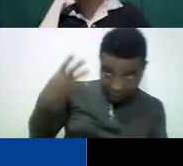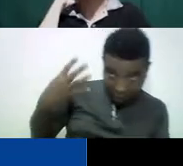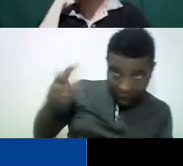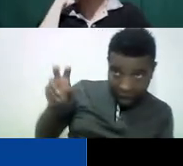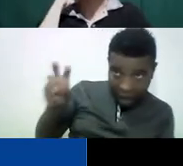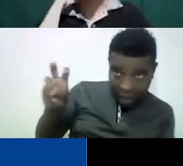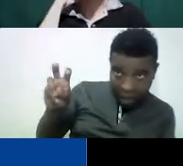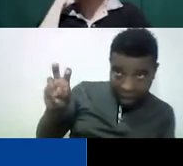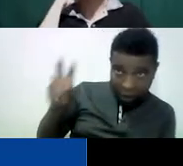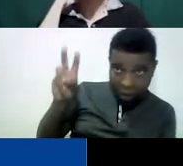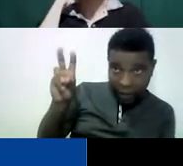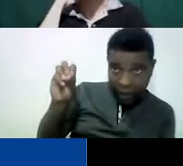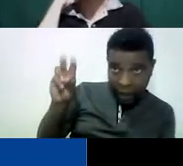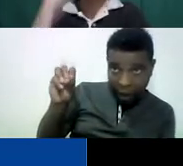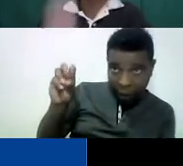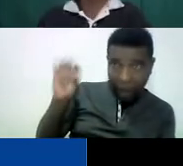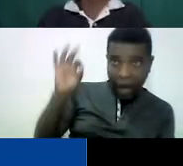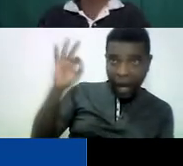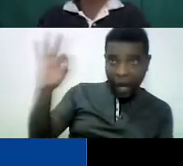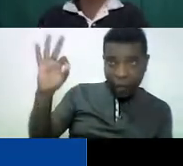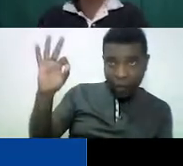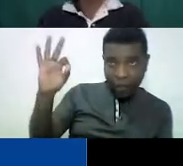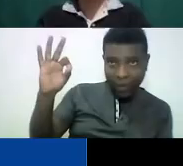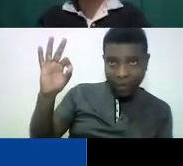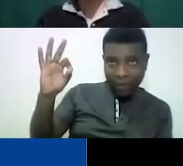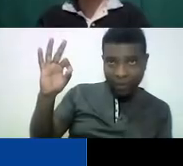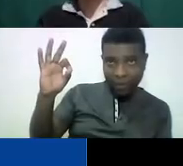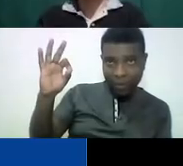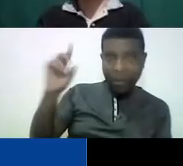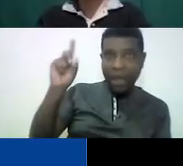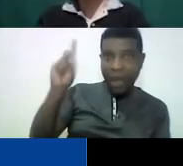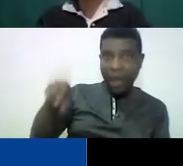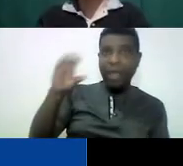Você tem uma colaboração de C1 e C2 de 5 graus,